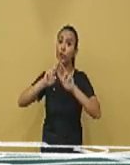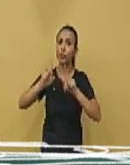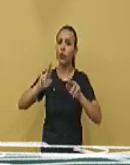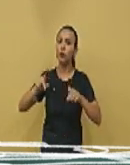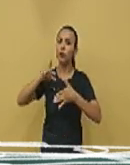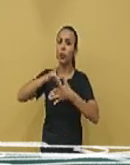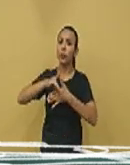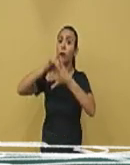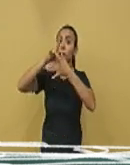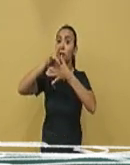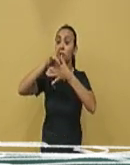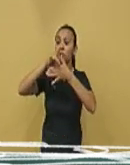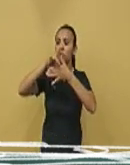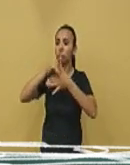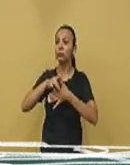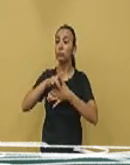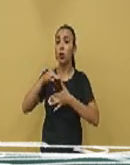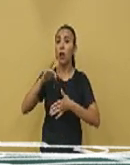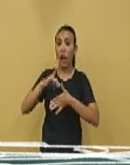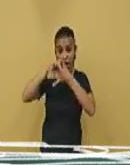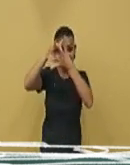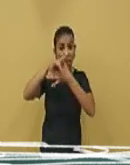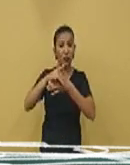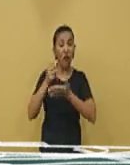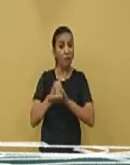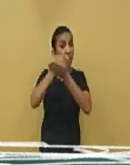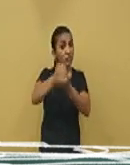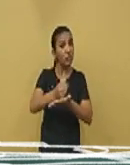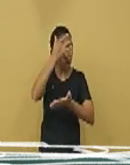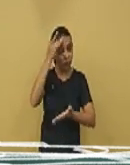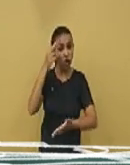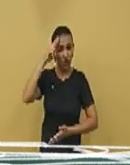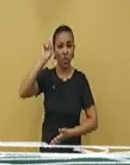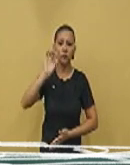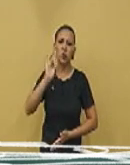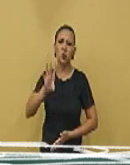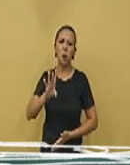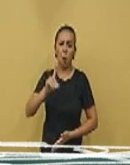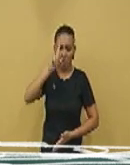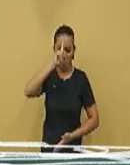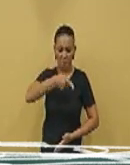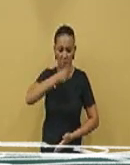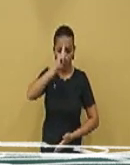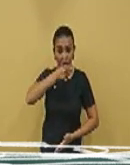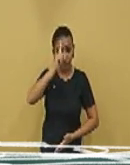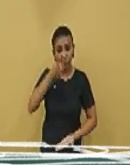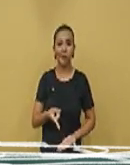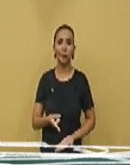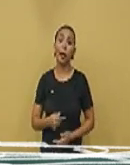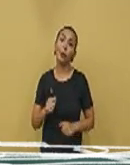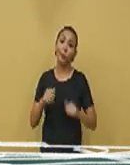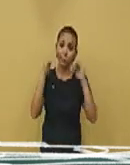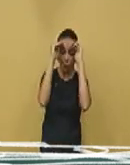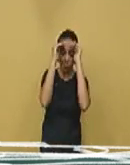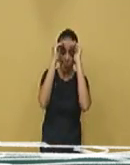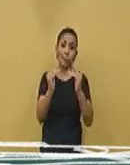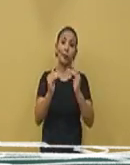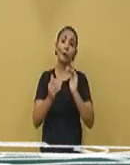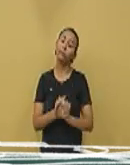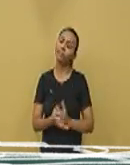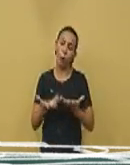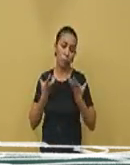Líder facilita, é um facilitador das atividades das pessoas. Chefe simplesmente quer mandar e a gente é obrigado a obedecer. Eu não aceito